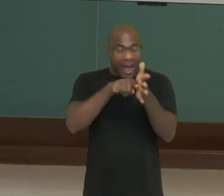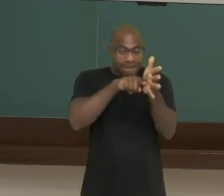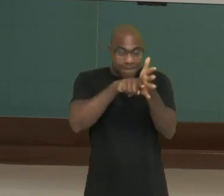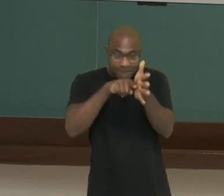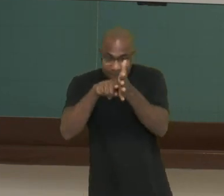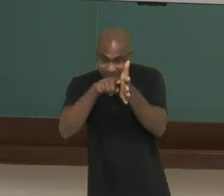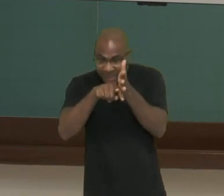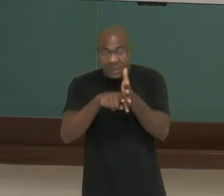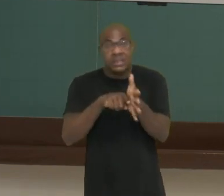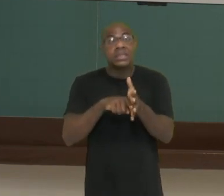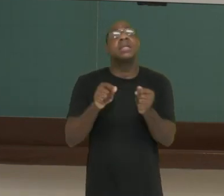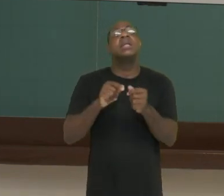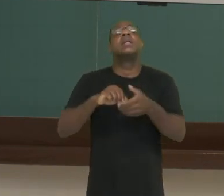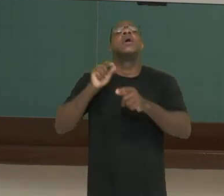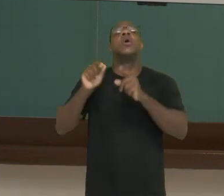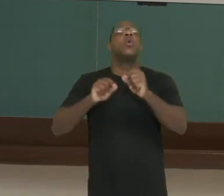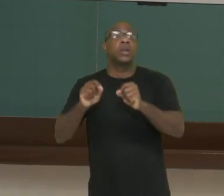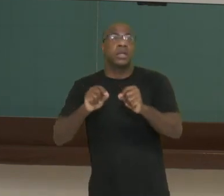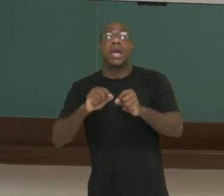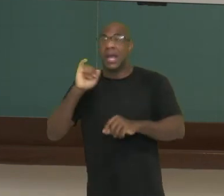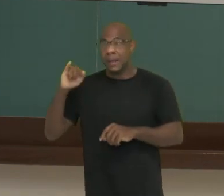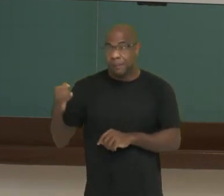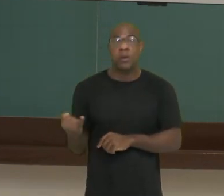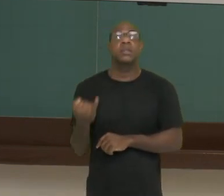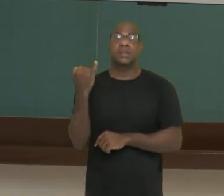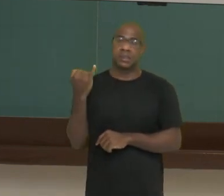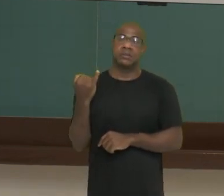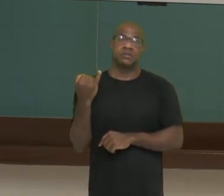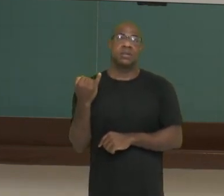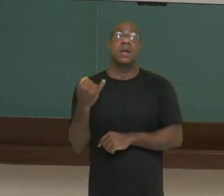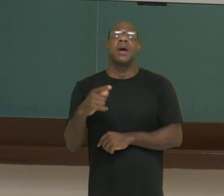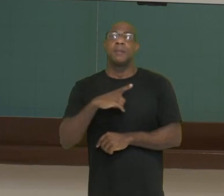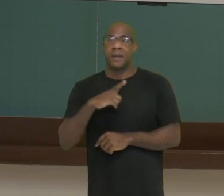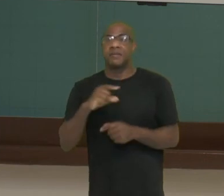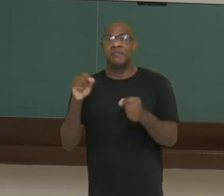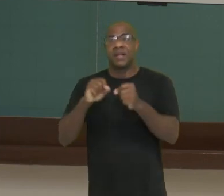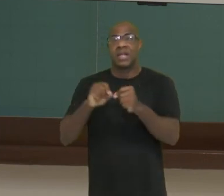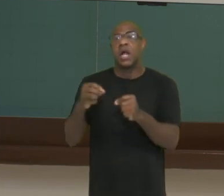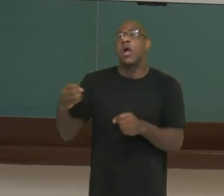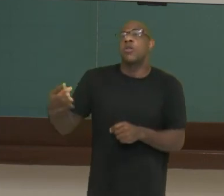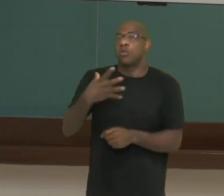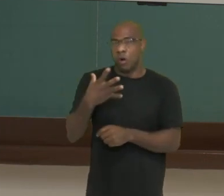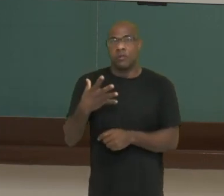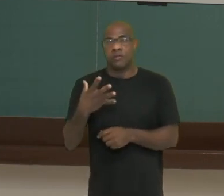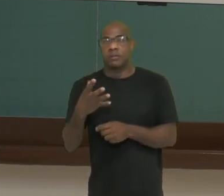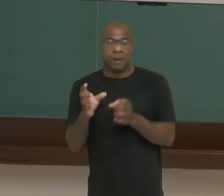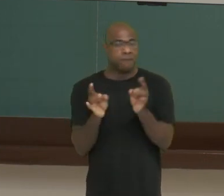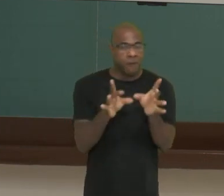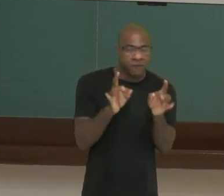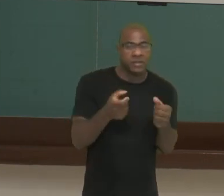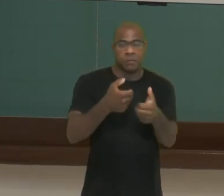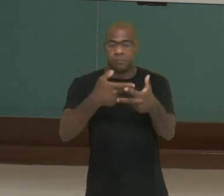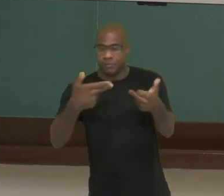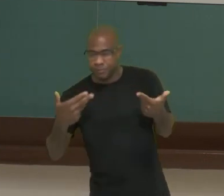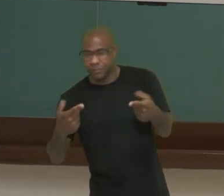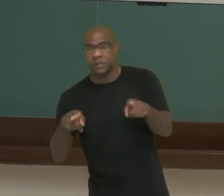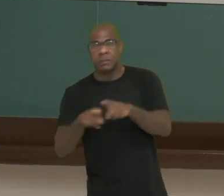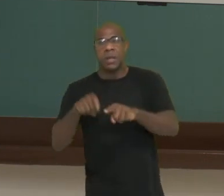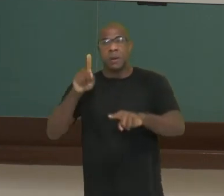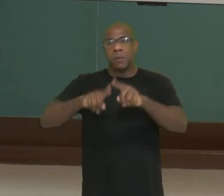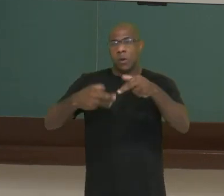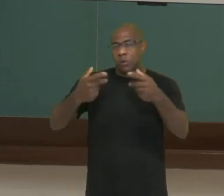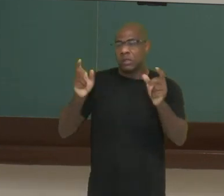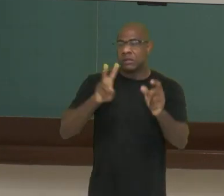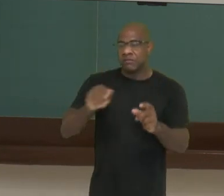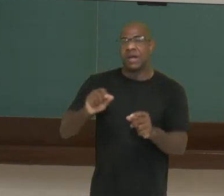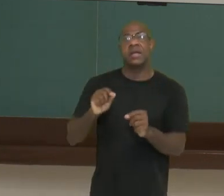é importante para traçar novos rumos desse negócio ou dos produtos que a gente vai trabalhar. A pesquisa de